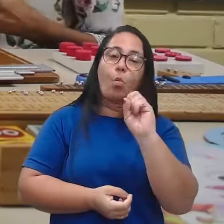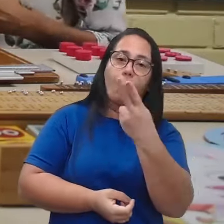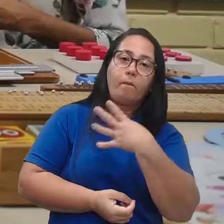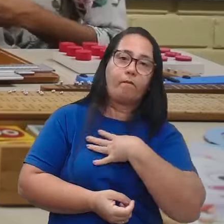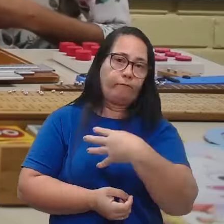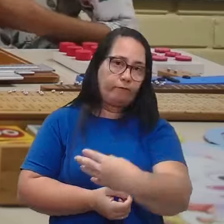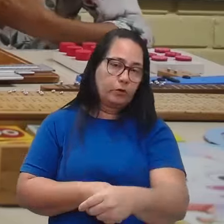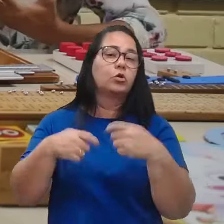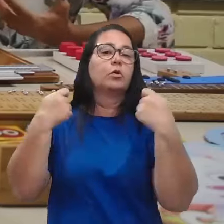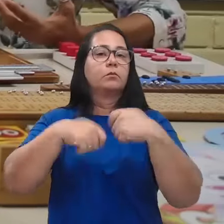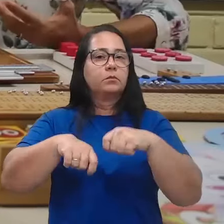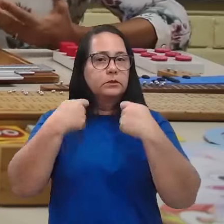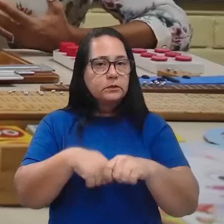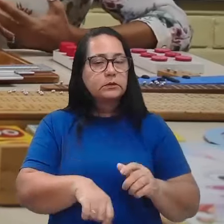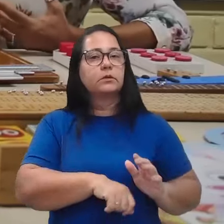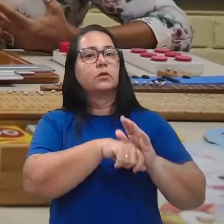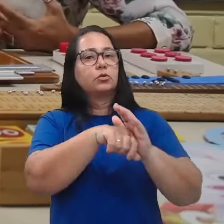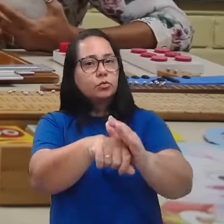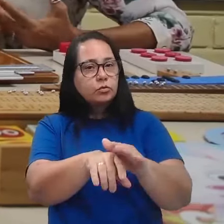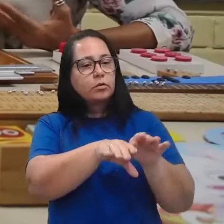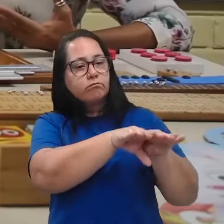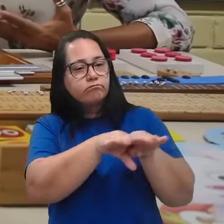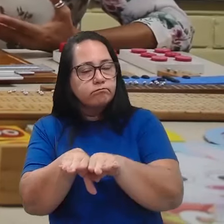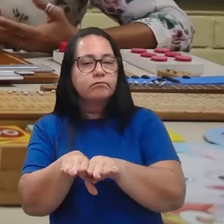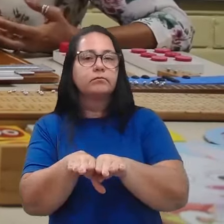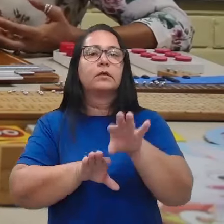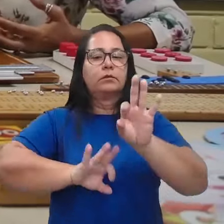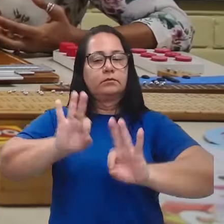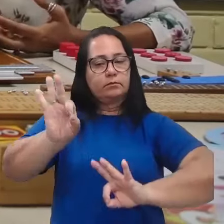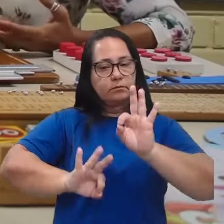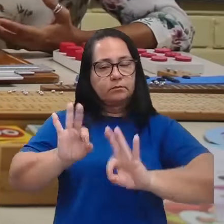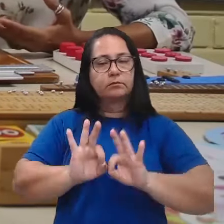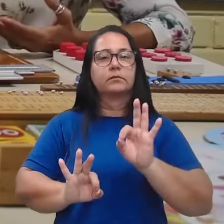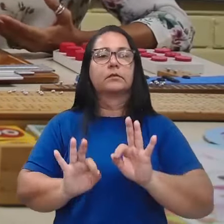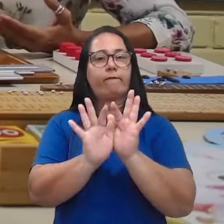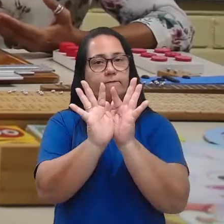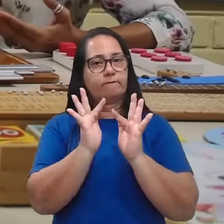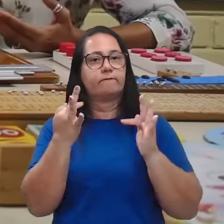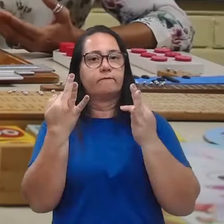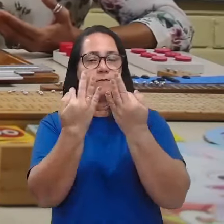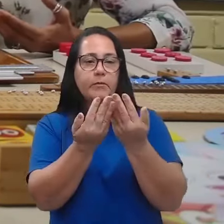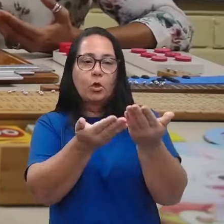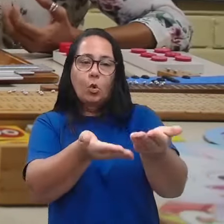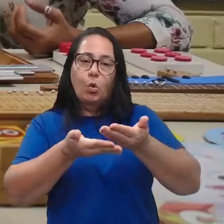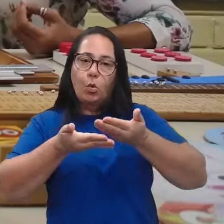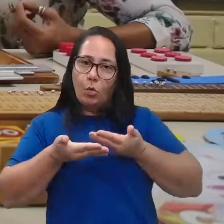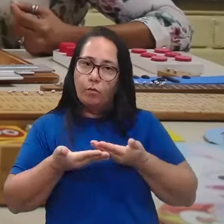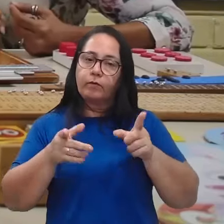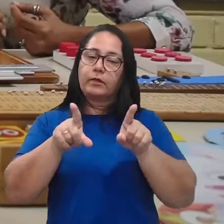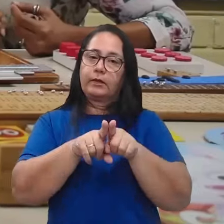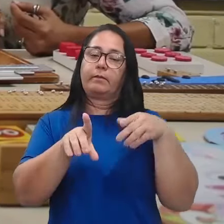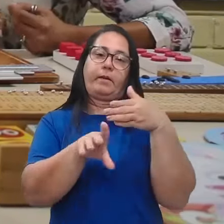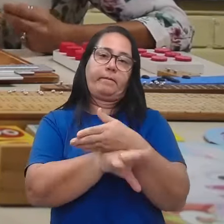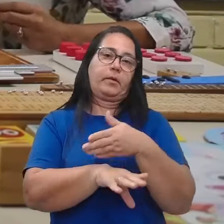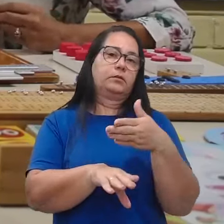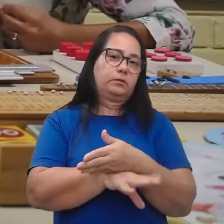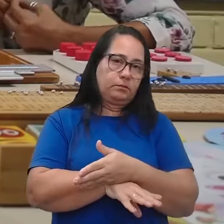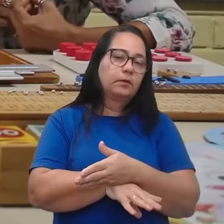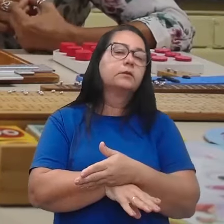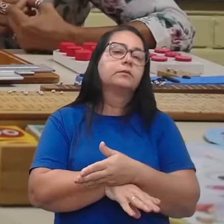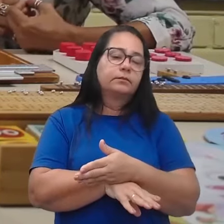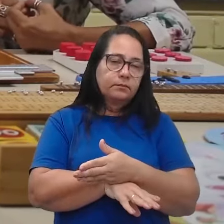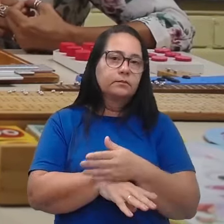Então, eu tenho que fazer todo um ajuste familiar para fazer esse trabalho. E convidar essa família também a participar. Entendi,